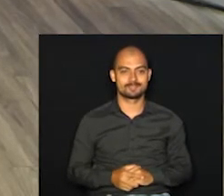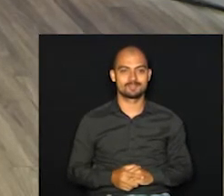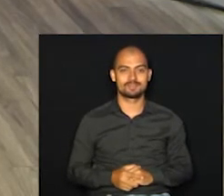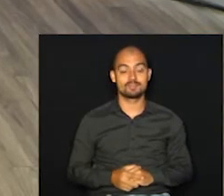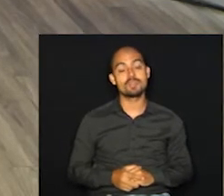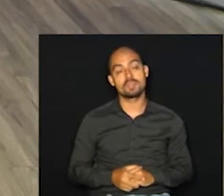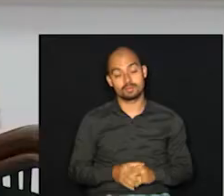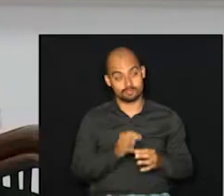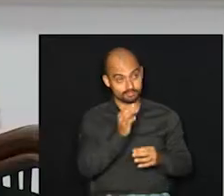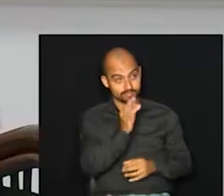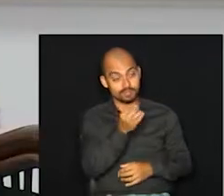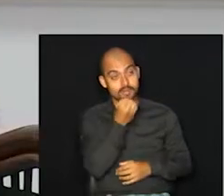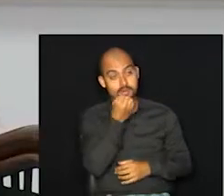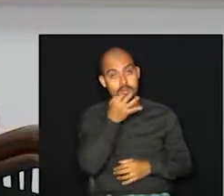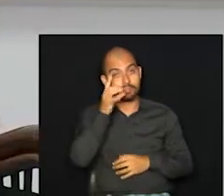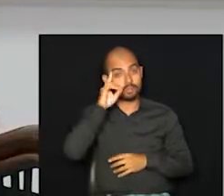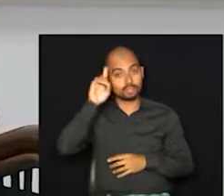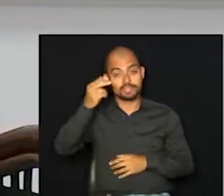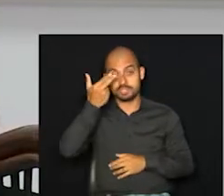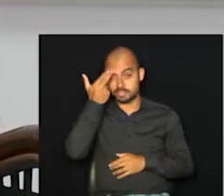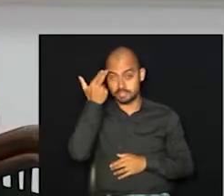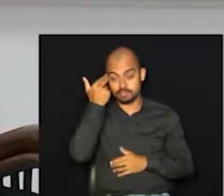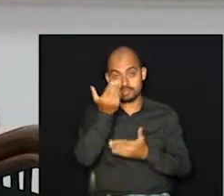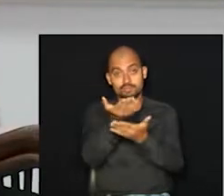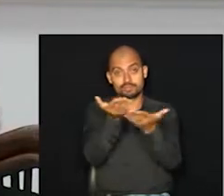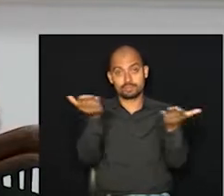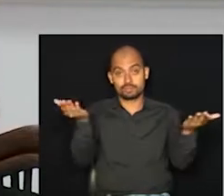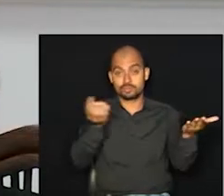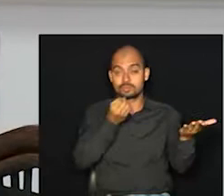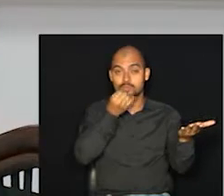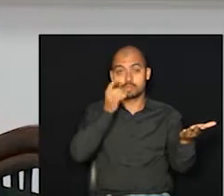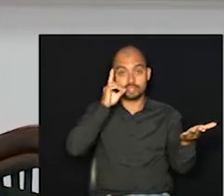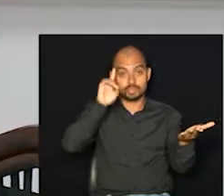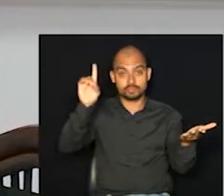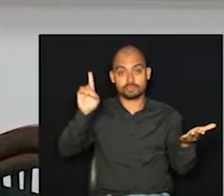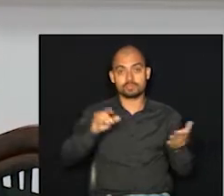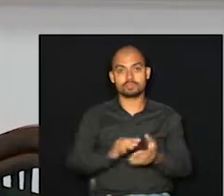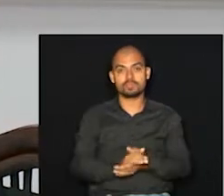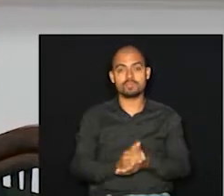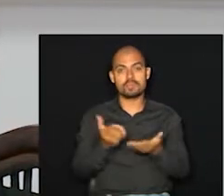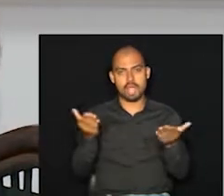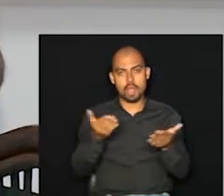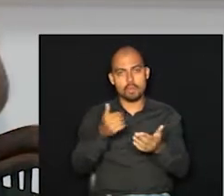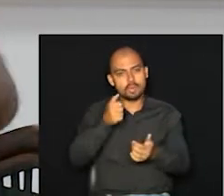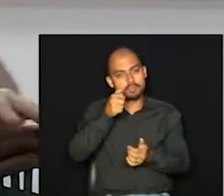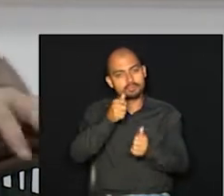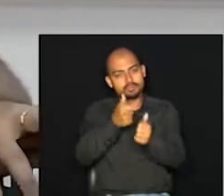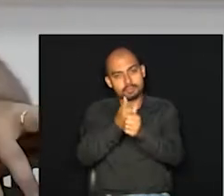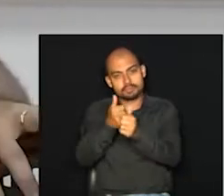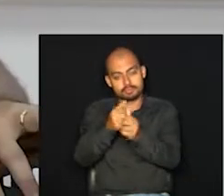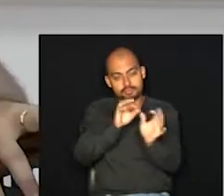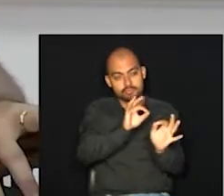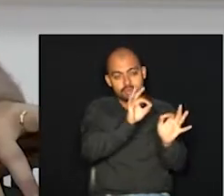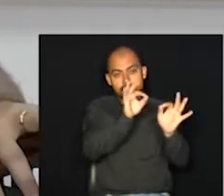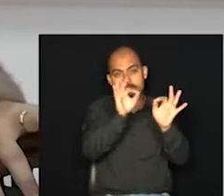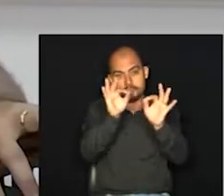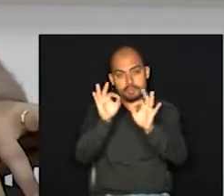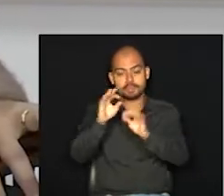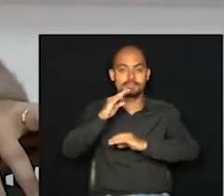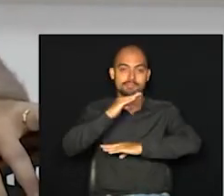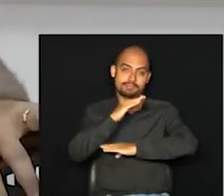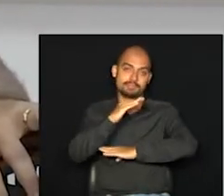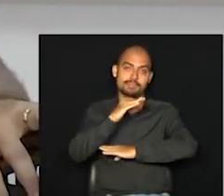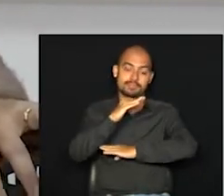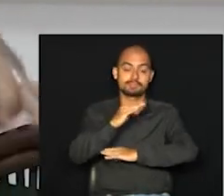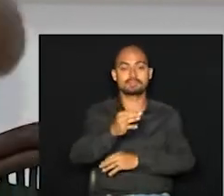Pois é, bom dia para você, Gabriel, bom dia para todo mundo, né? Que está acompanhando o Câmara Total, com certeza,